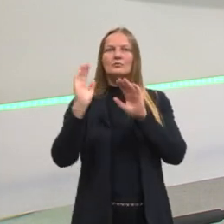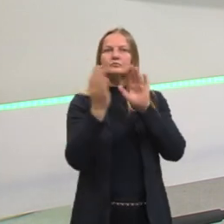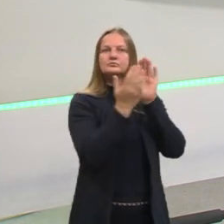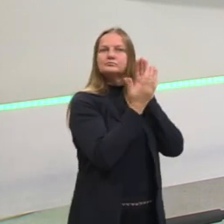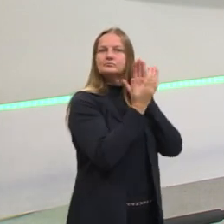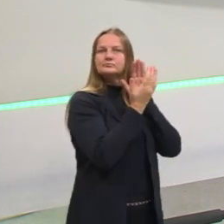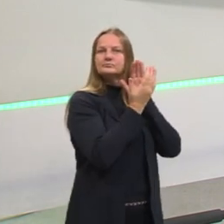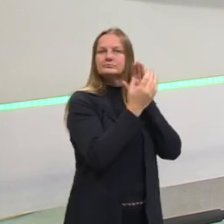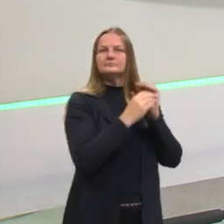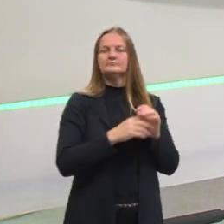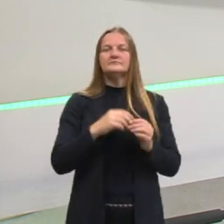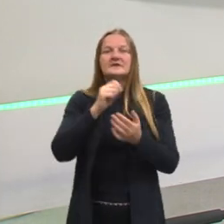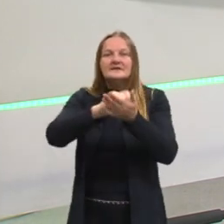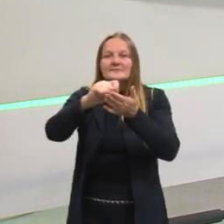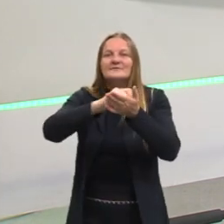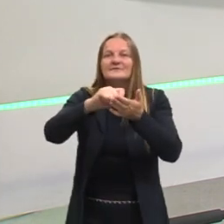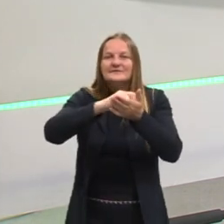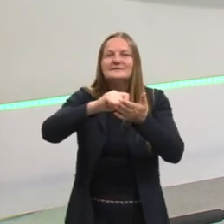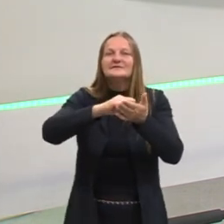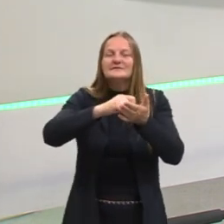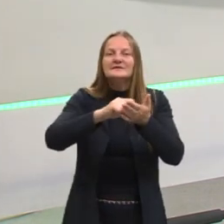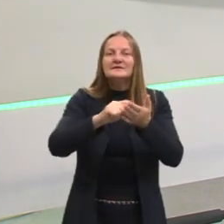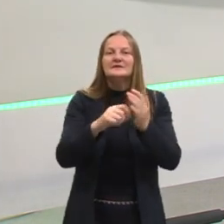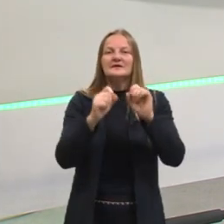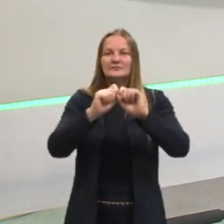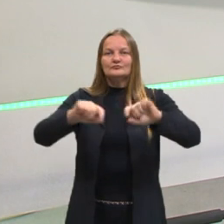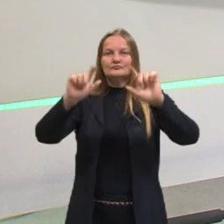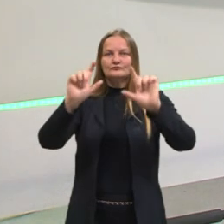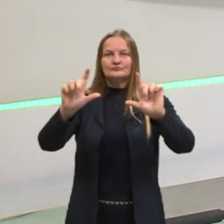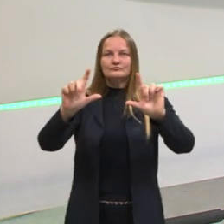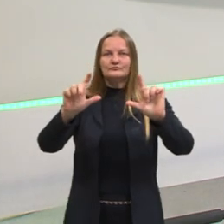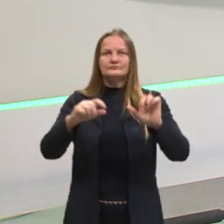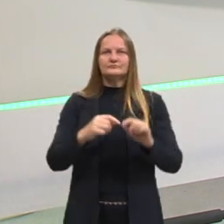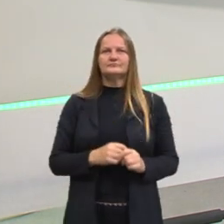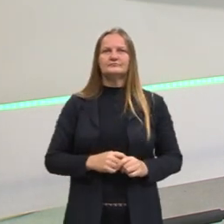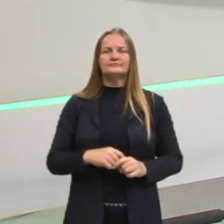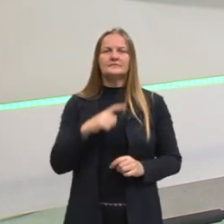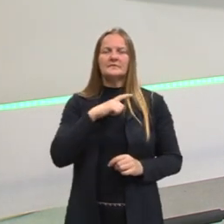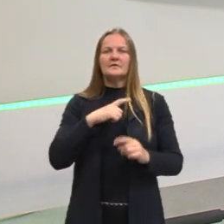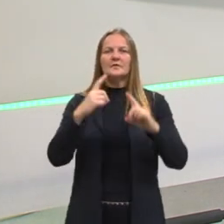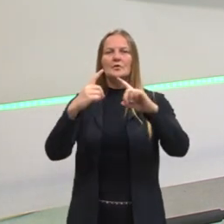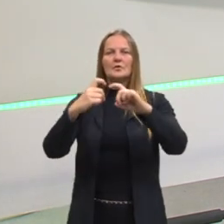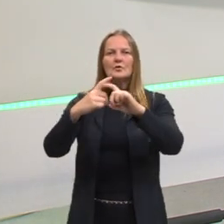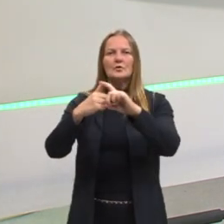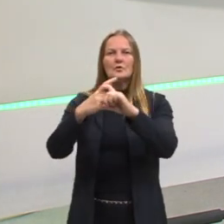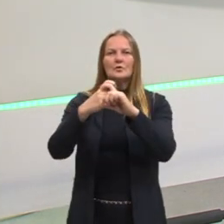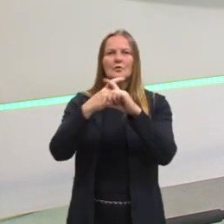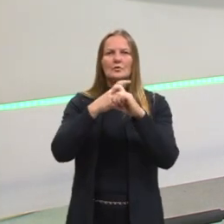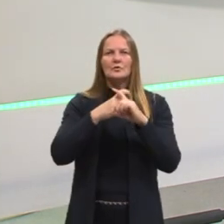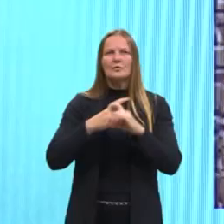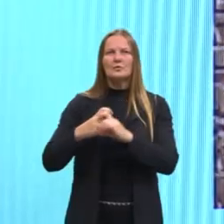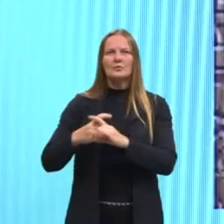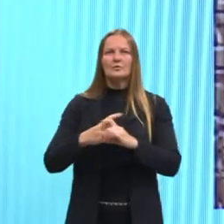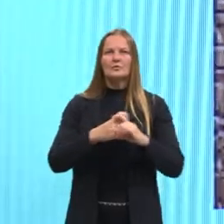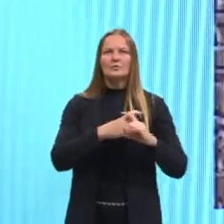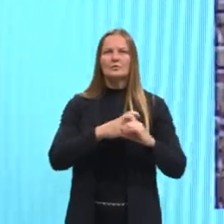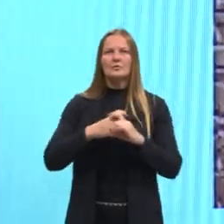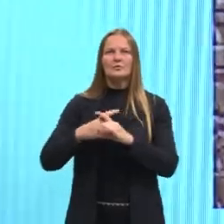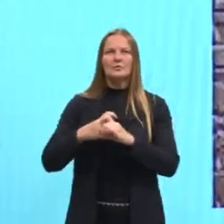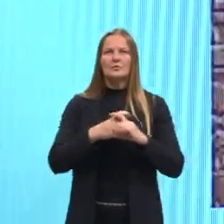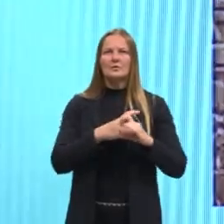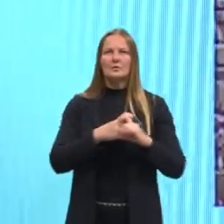temos um exemplo de escrita eu trago para vocês nesse slide um exemplo de escrita hieróglifa ficar né que é essa